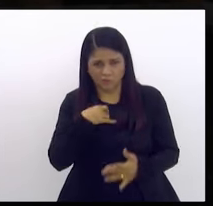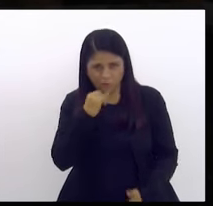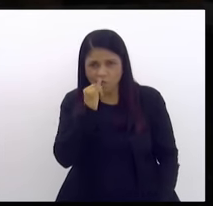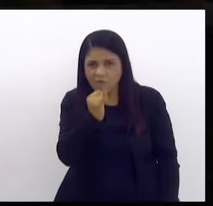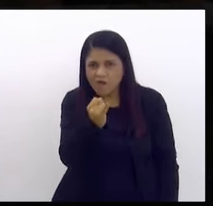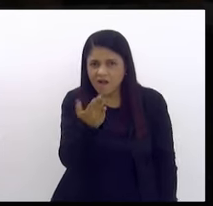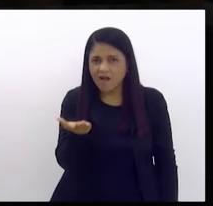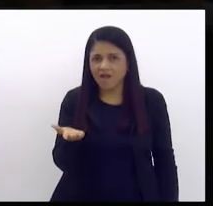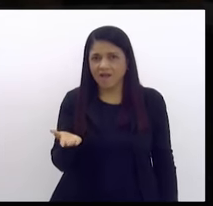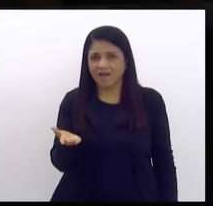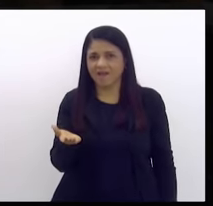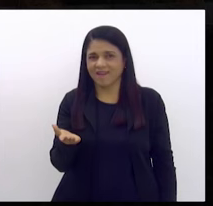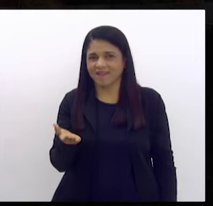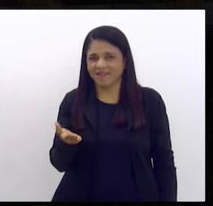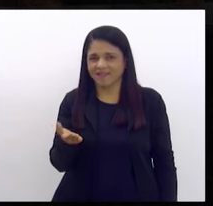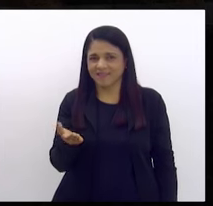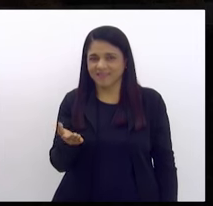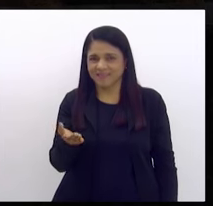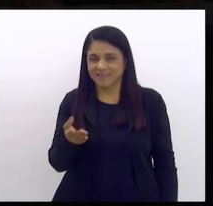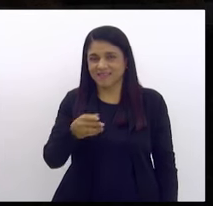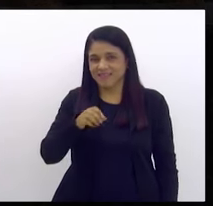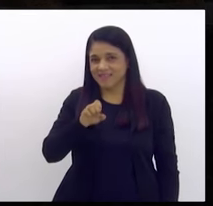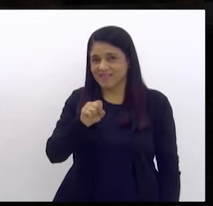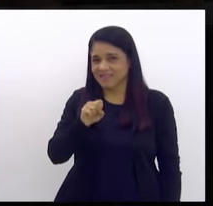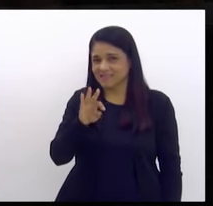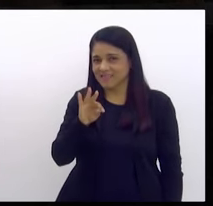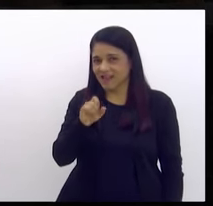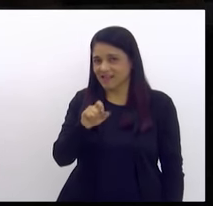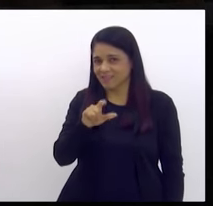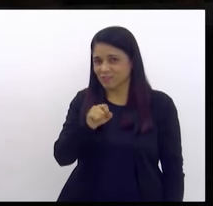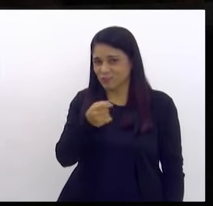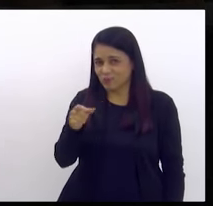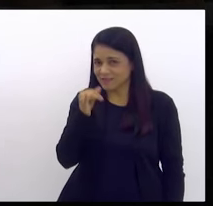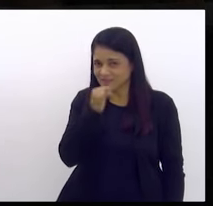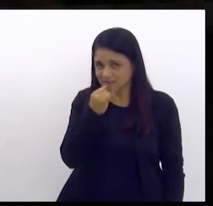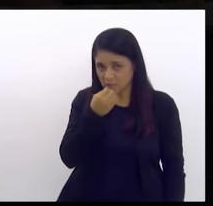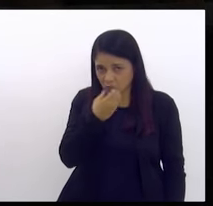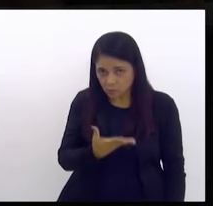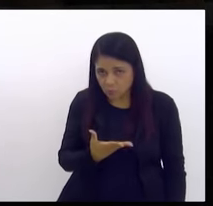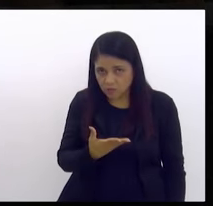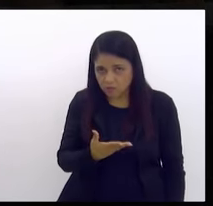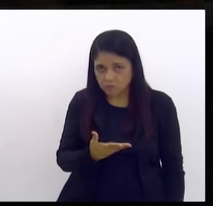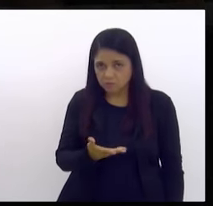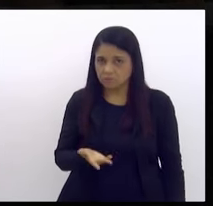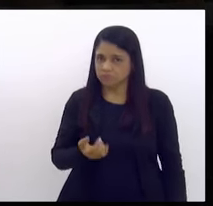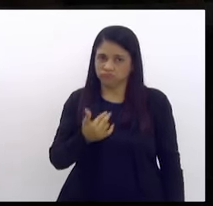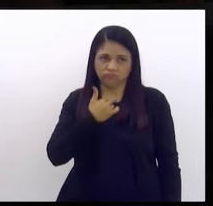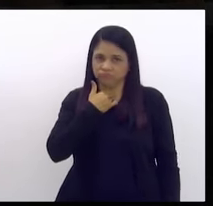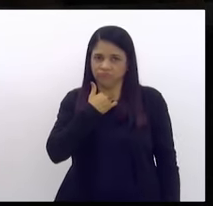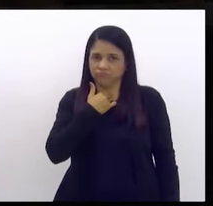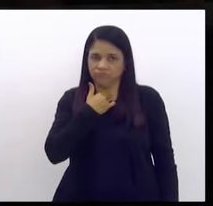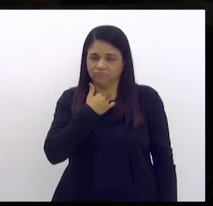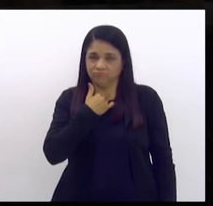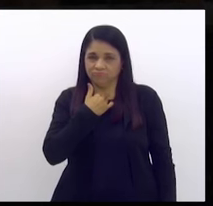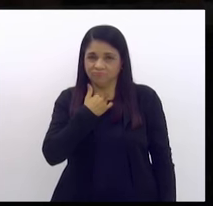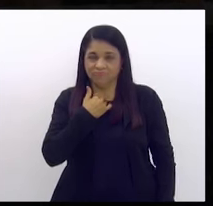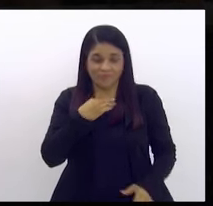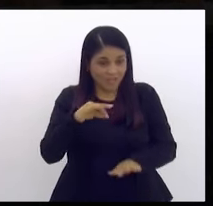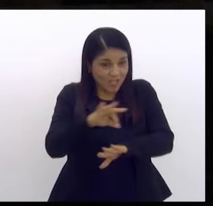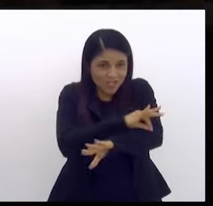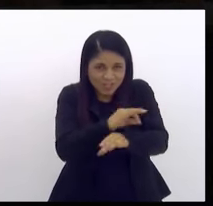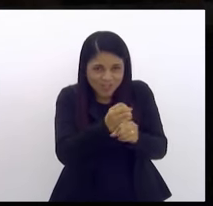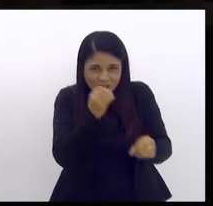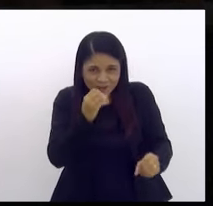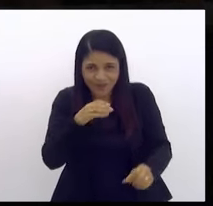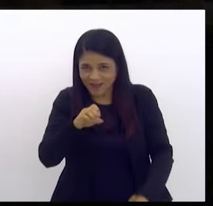que as instalações elétricas estão boas? Não. mas eu também não sou um engenheiro